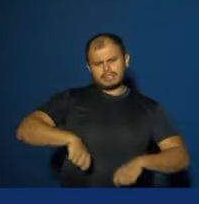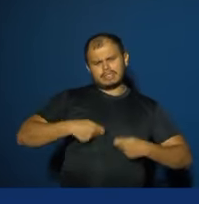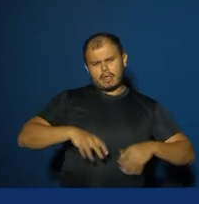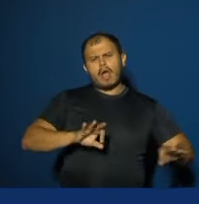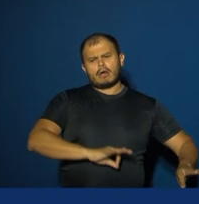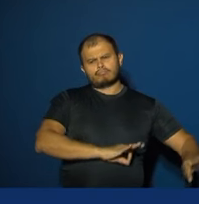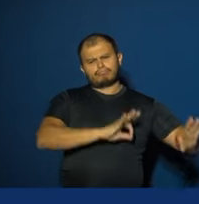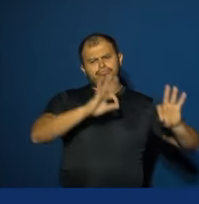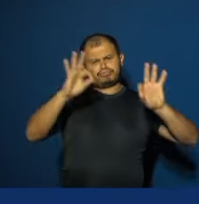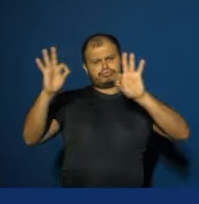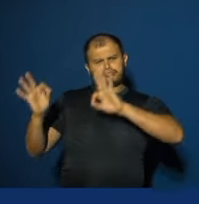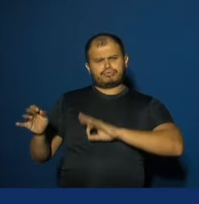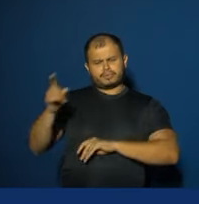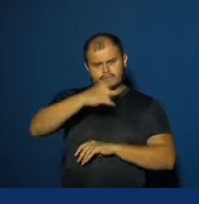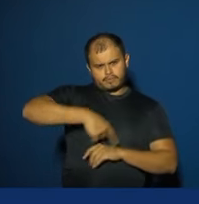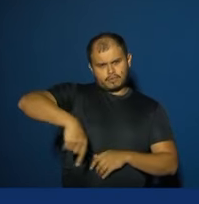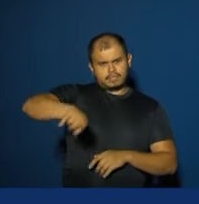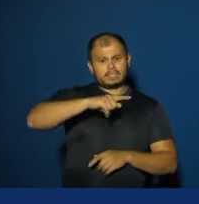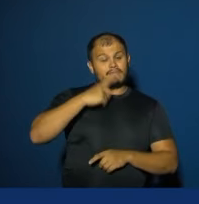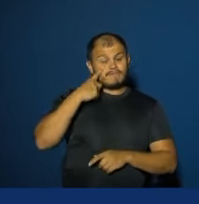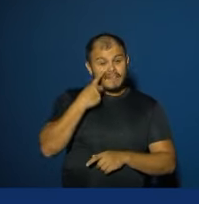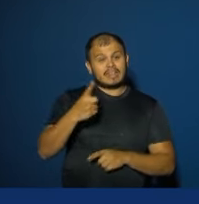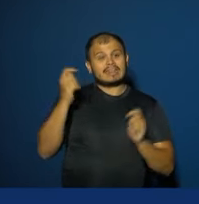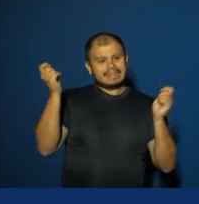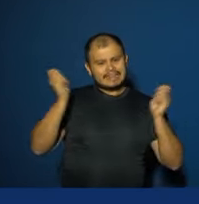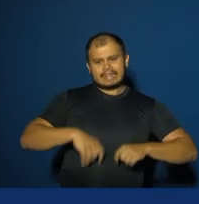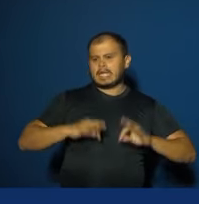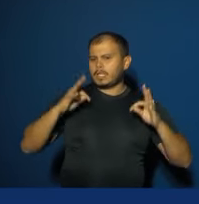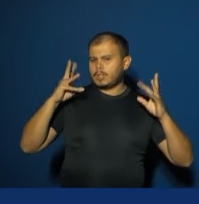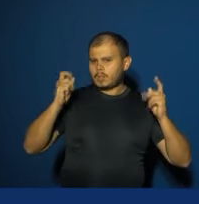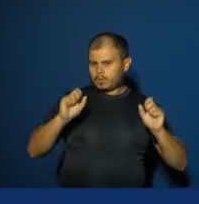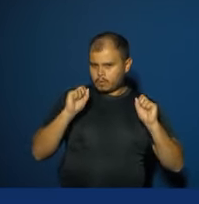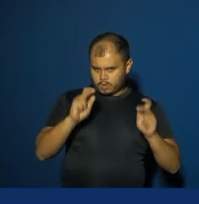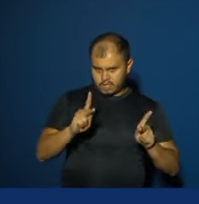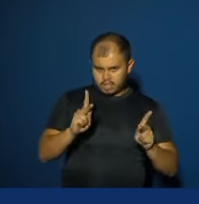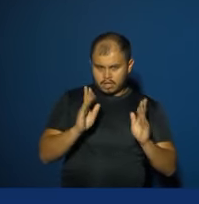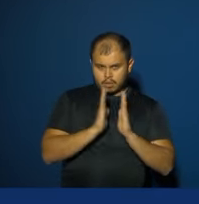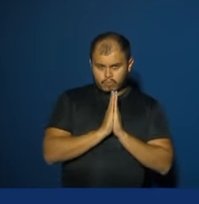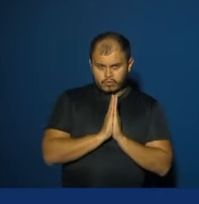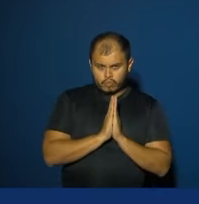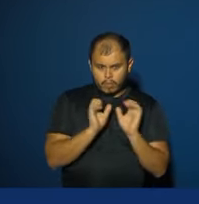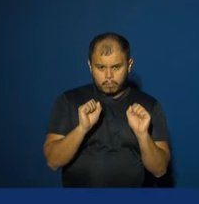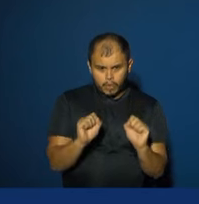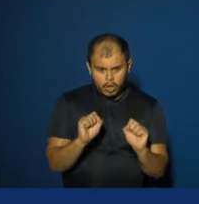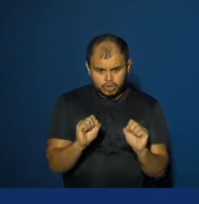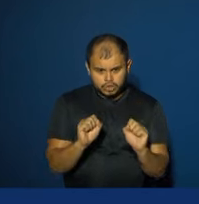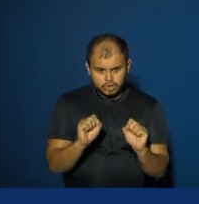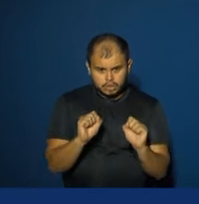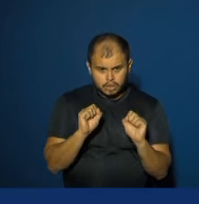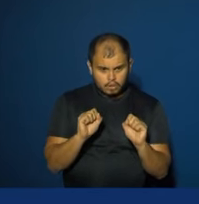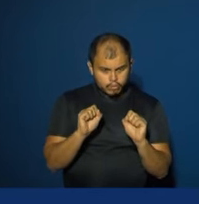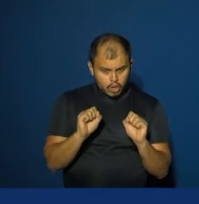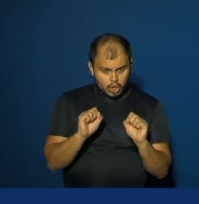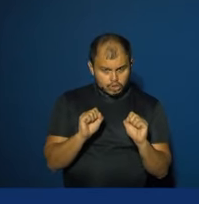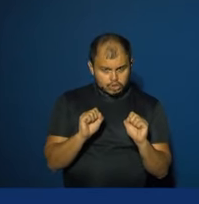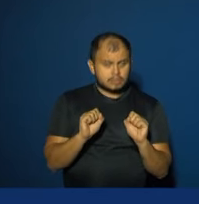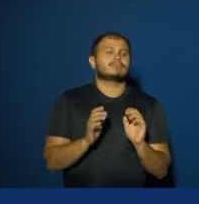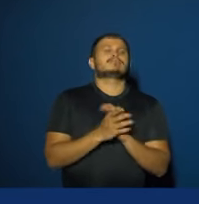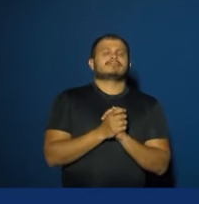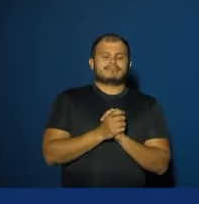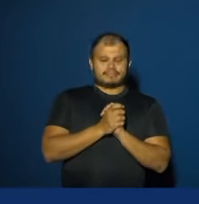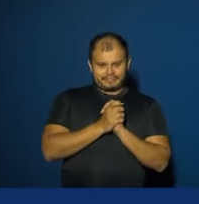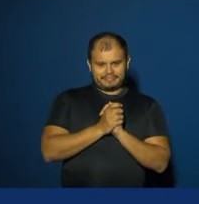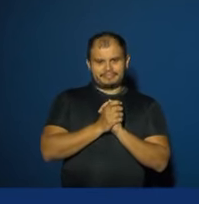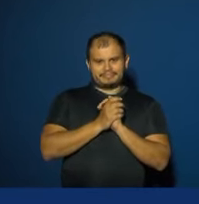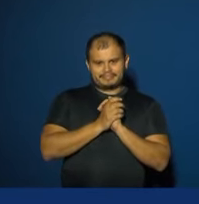vocês sair daqui animado que tudo é possível Ok me dá mais uns minutinhos ou não a Lu dá ou não gente